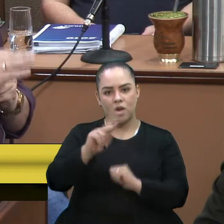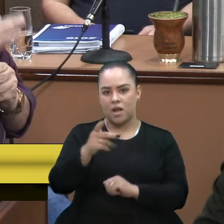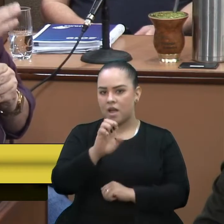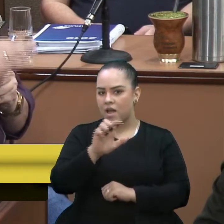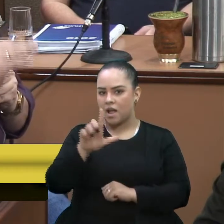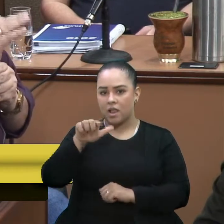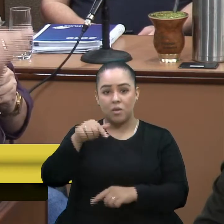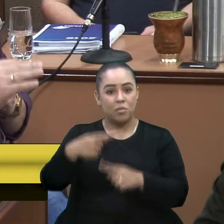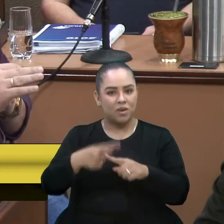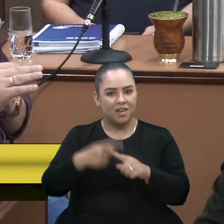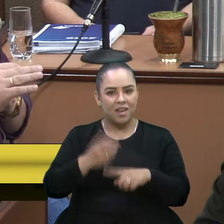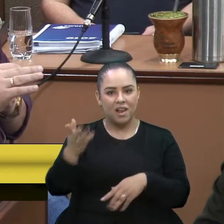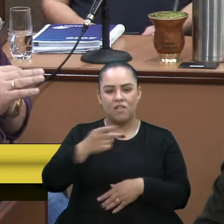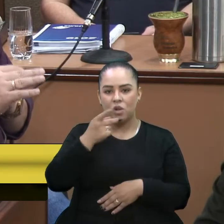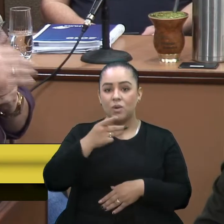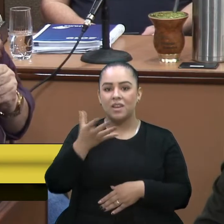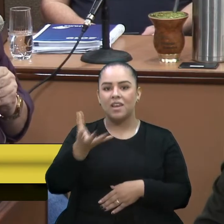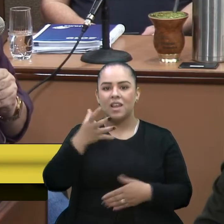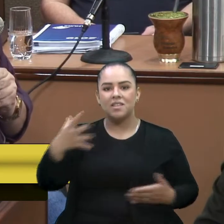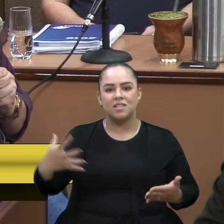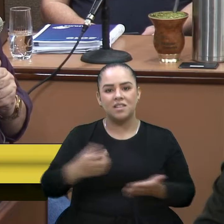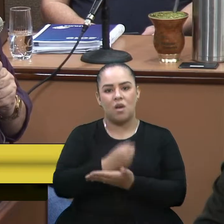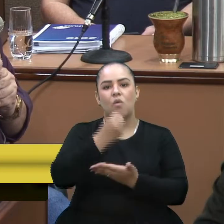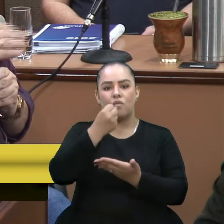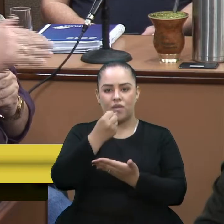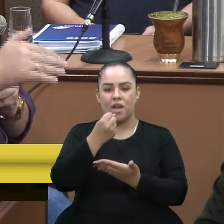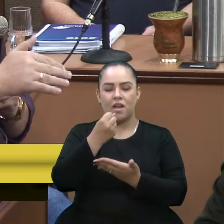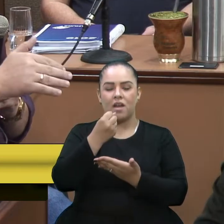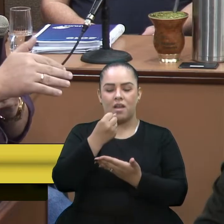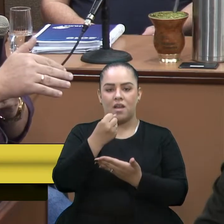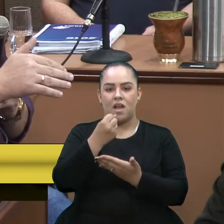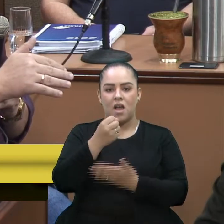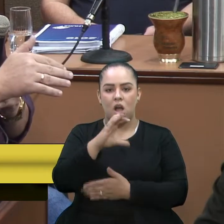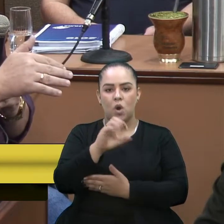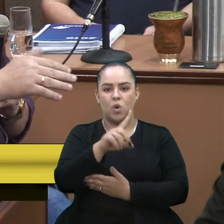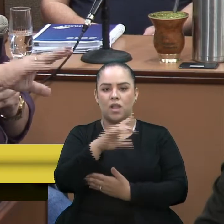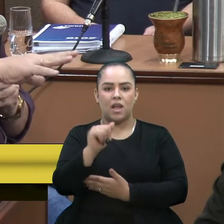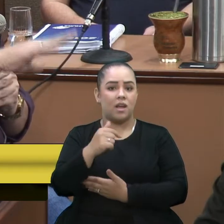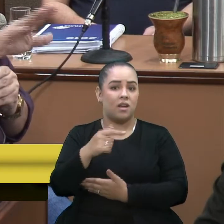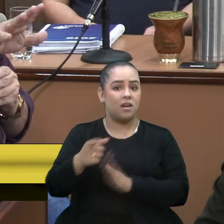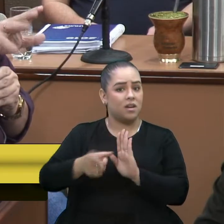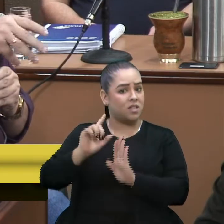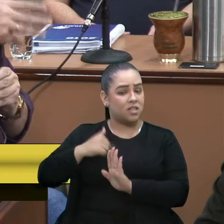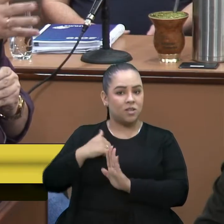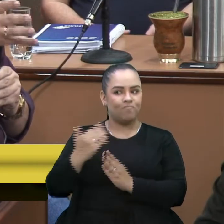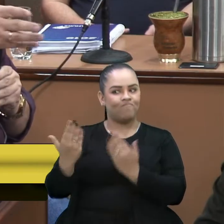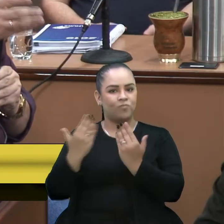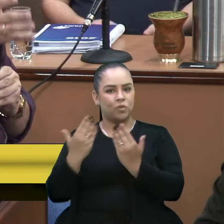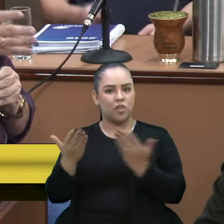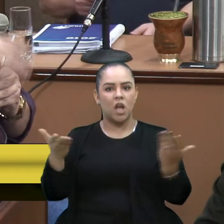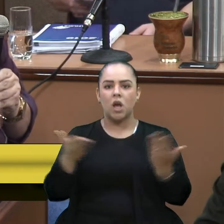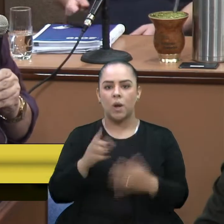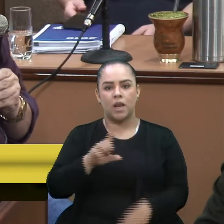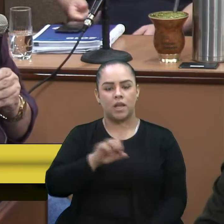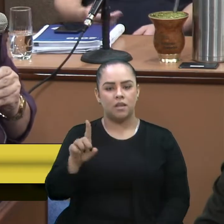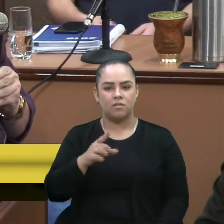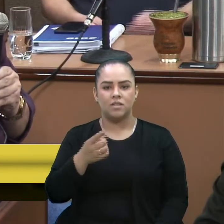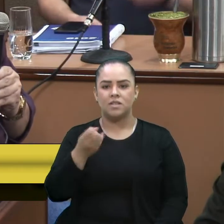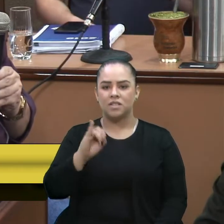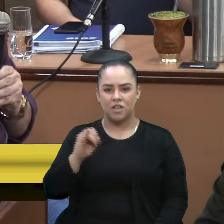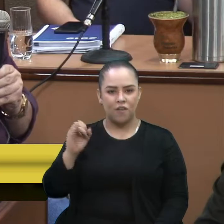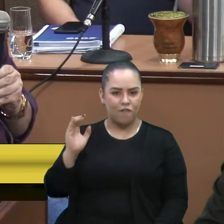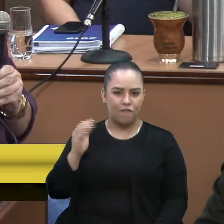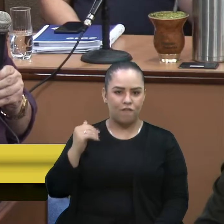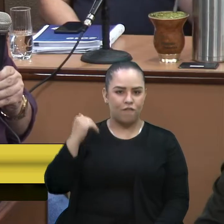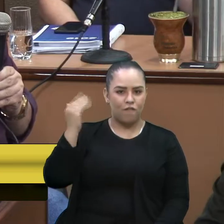colocou que ela quer salvar a Codeca. Antes eu tinha desconfiança, agora não tenho mais. Como ontem pedi para quem viesse de fora, se fosse nesse